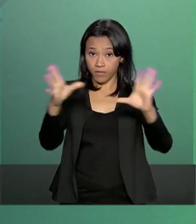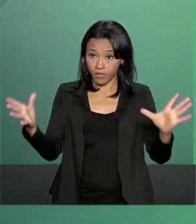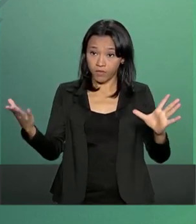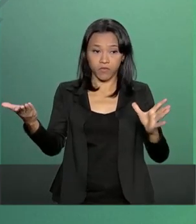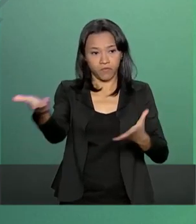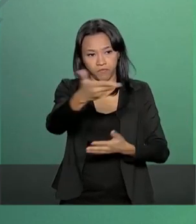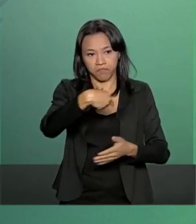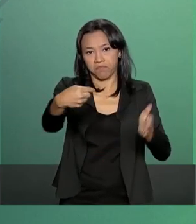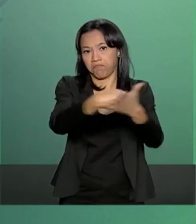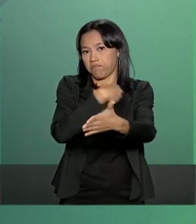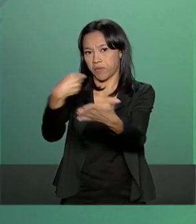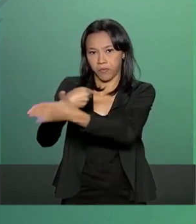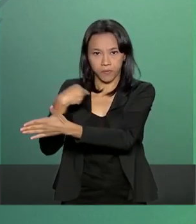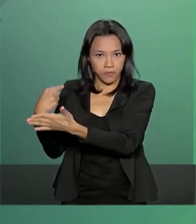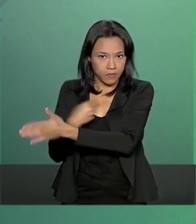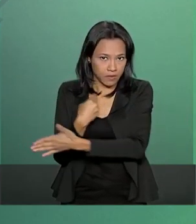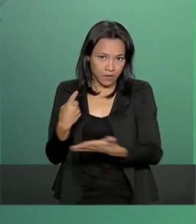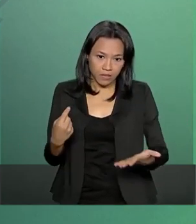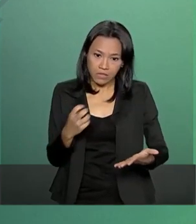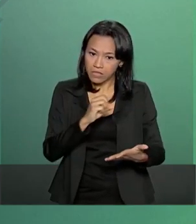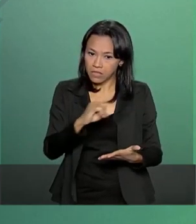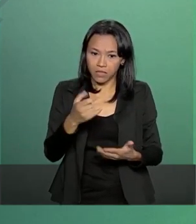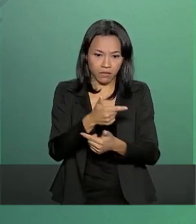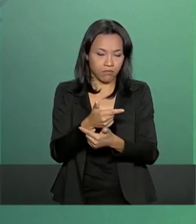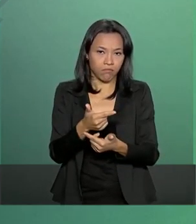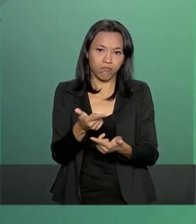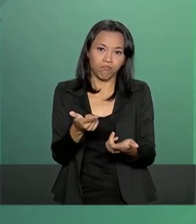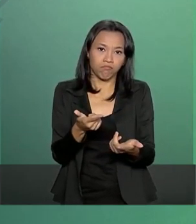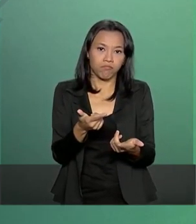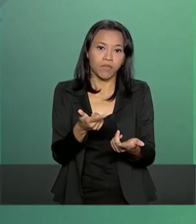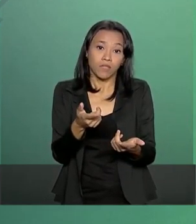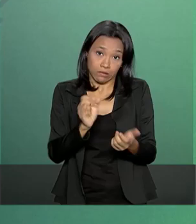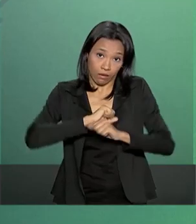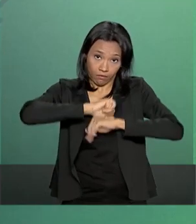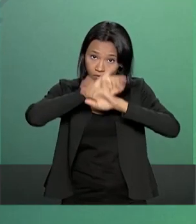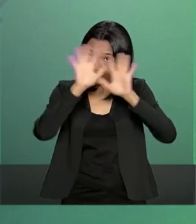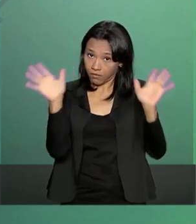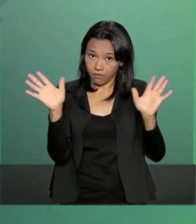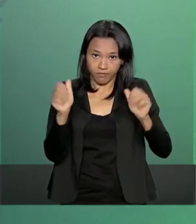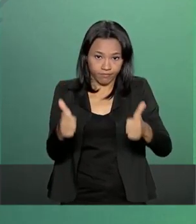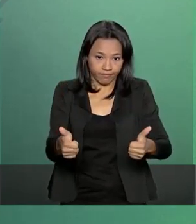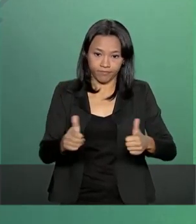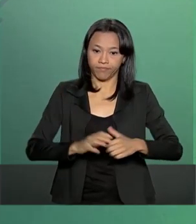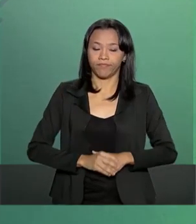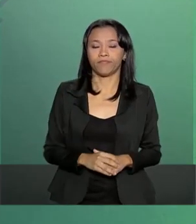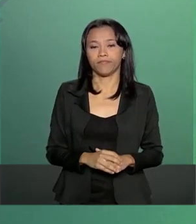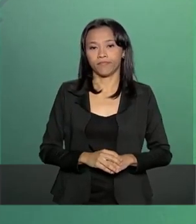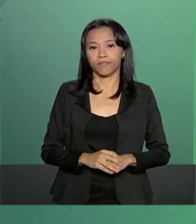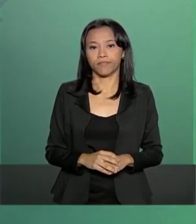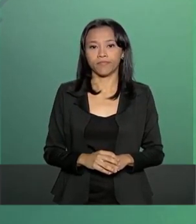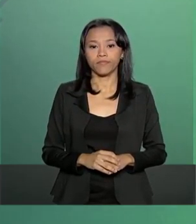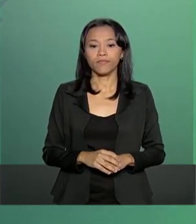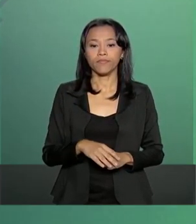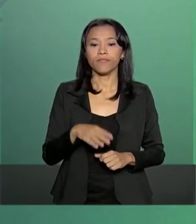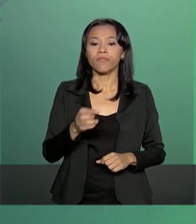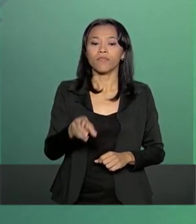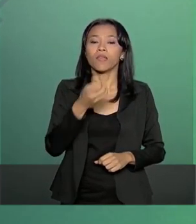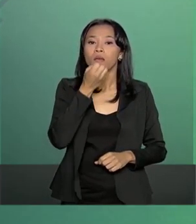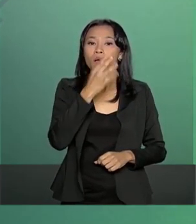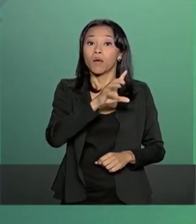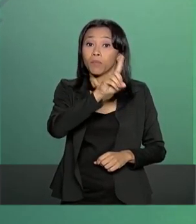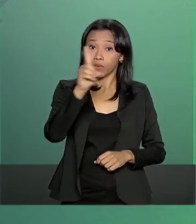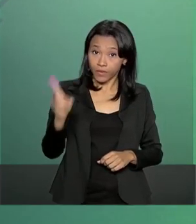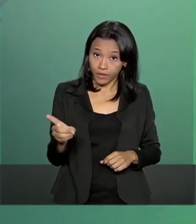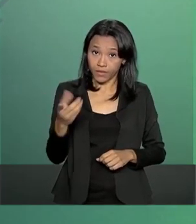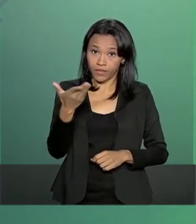eventuais perguntas, não obstante o boletim esteja extremamente completo. Bom dia, porta-voz Carla Araújo do